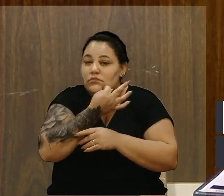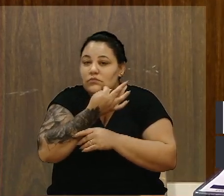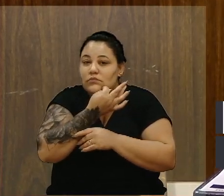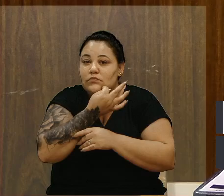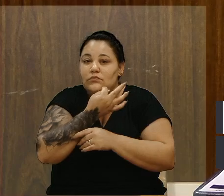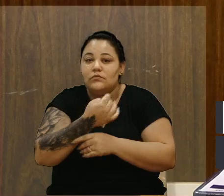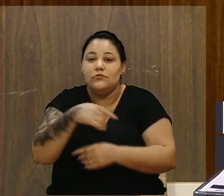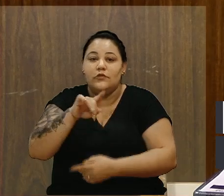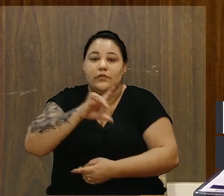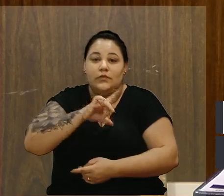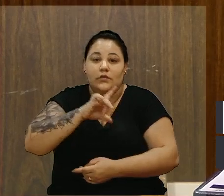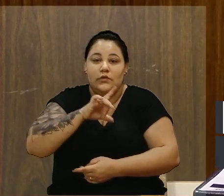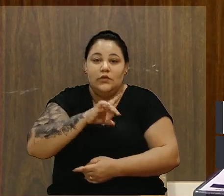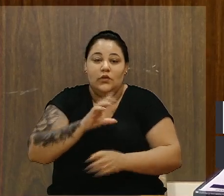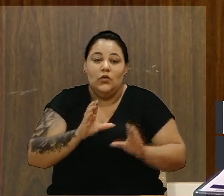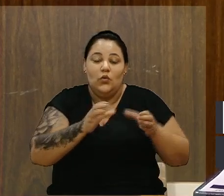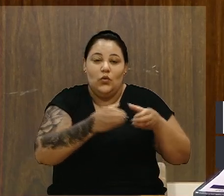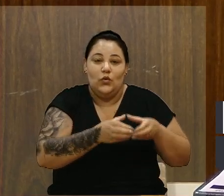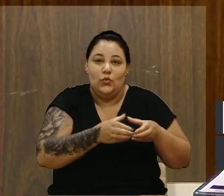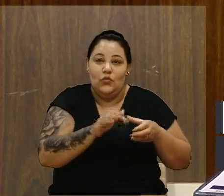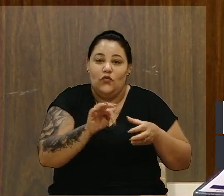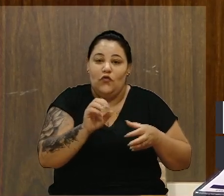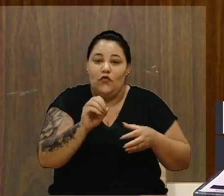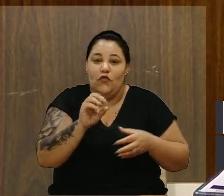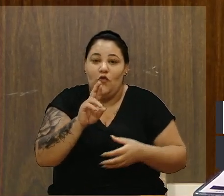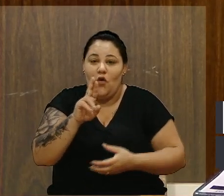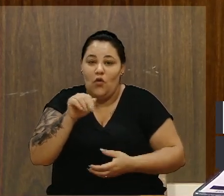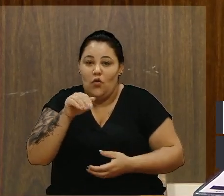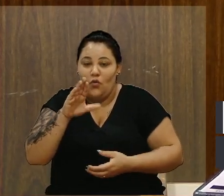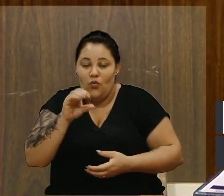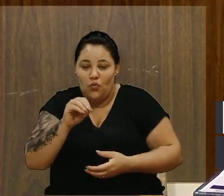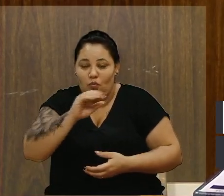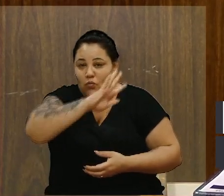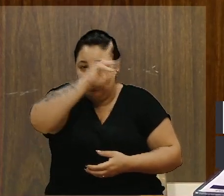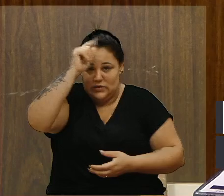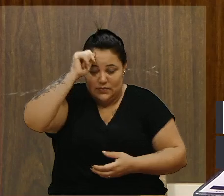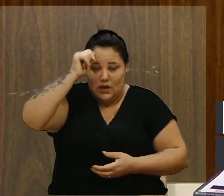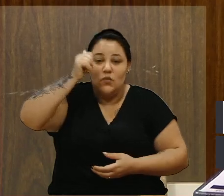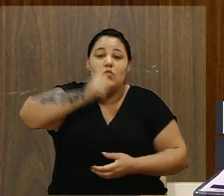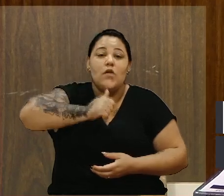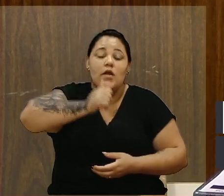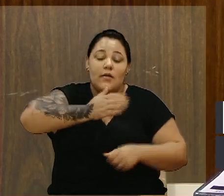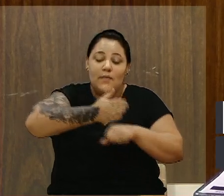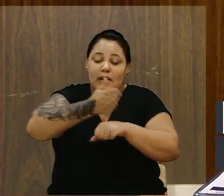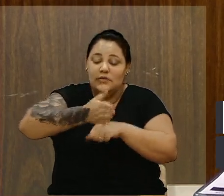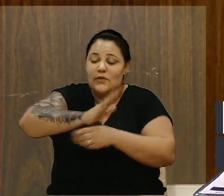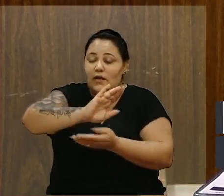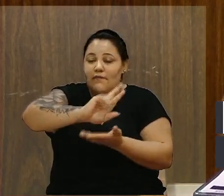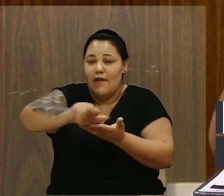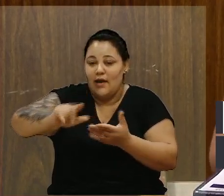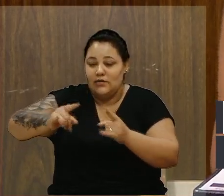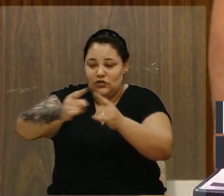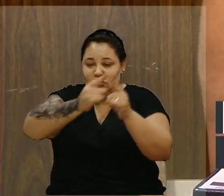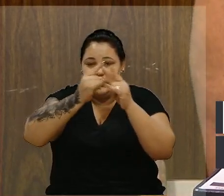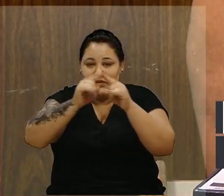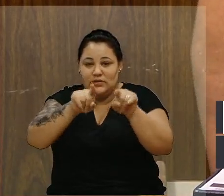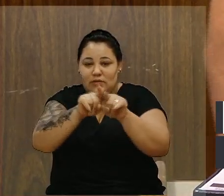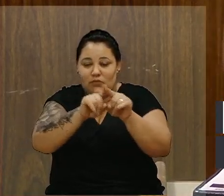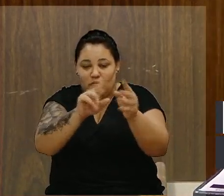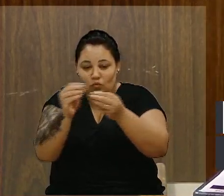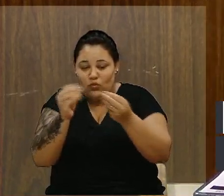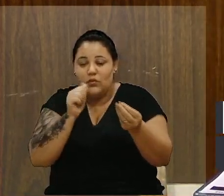ter o bloco do Fórum Municipal das Mulheres, que é composto por várias entidades, várias mulheres que não